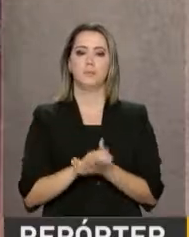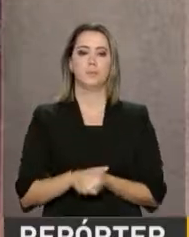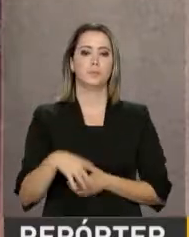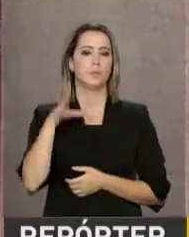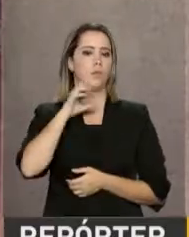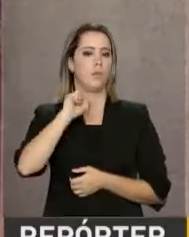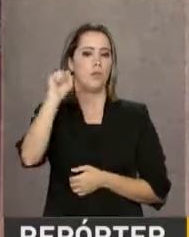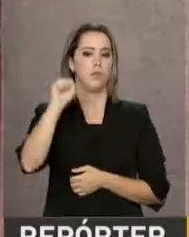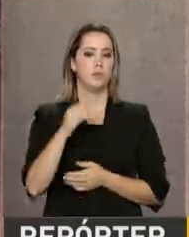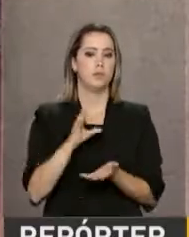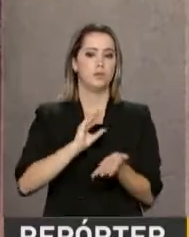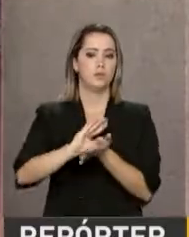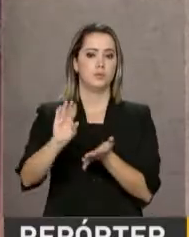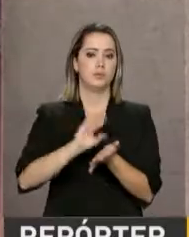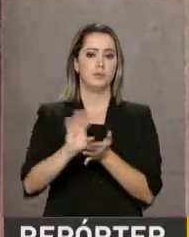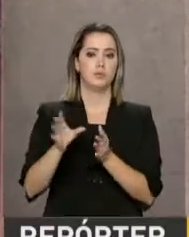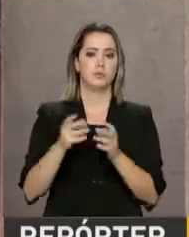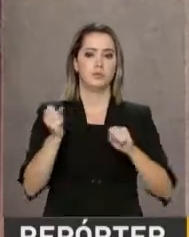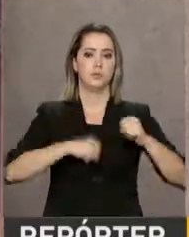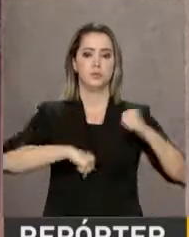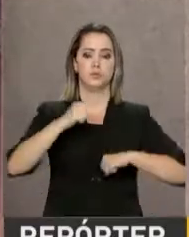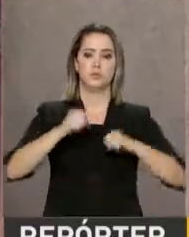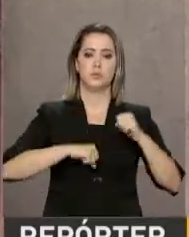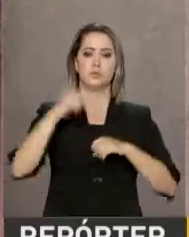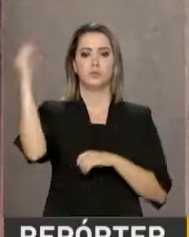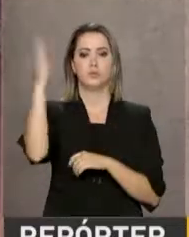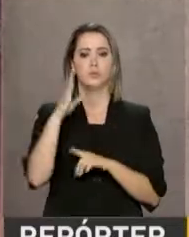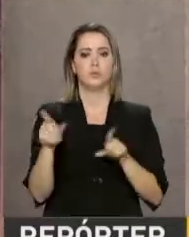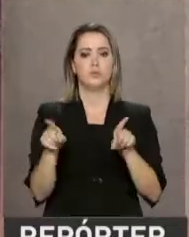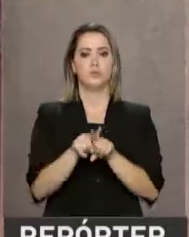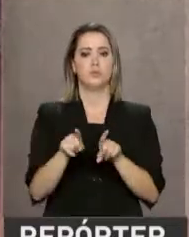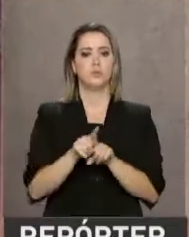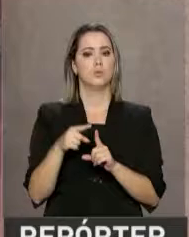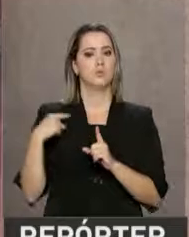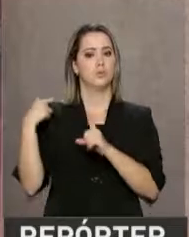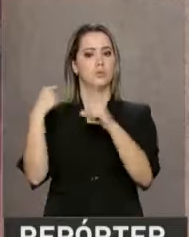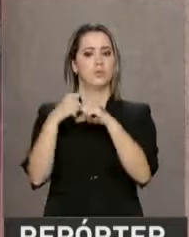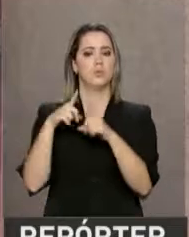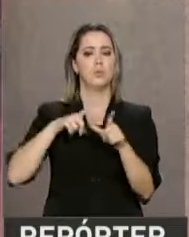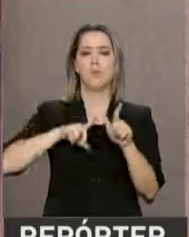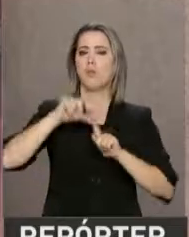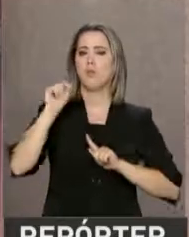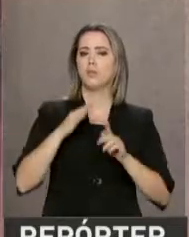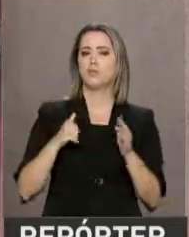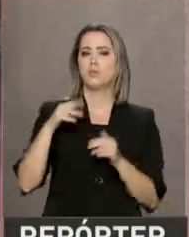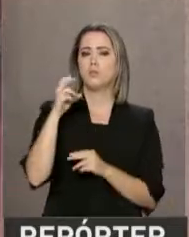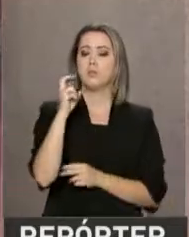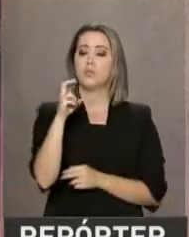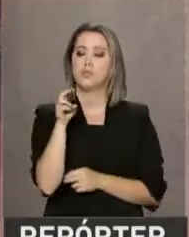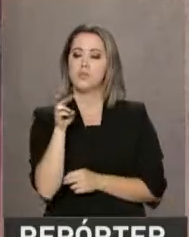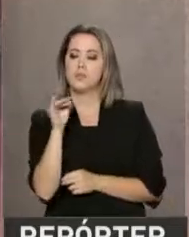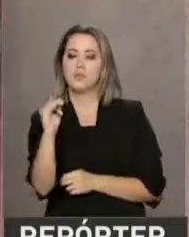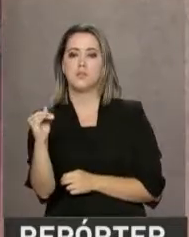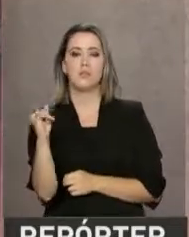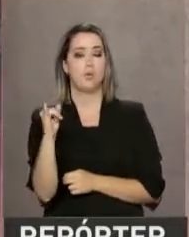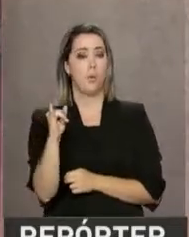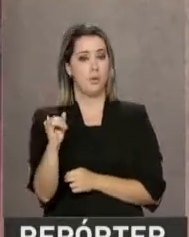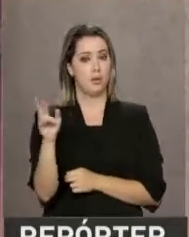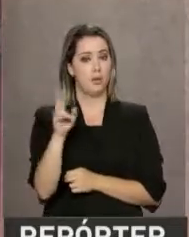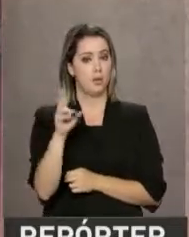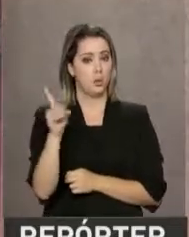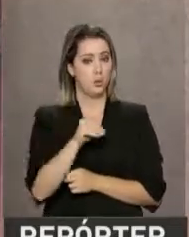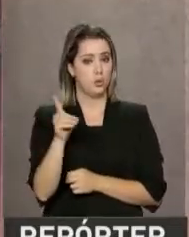estrangeiro no setor produtivo do país também foi positivo superou os 5 bilhões e meio de dólares